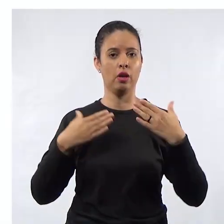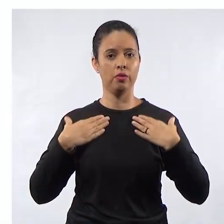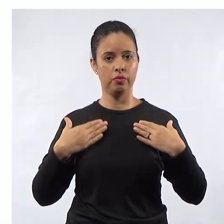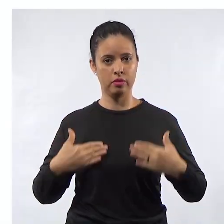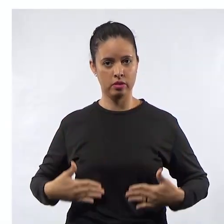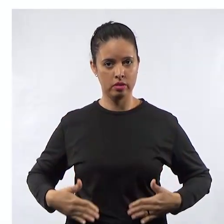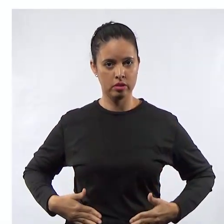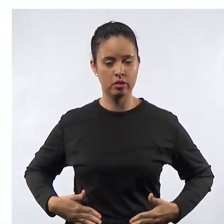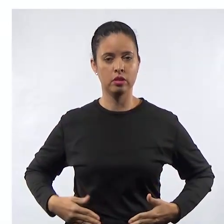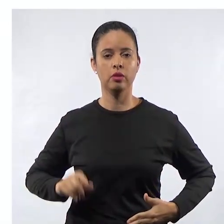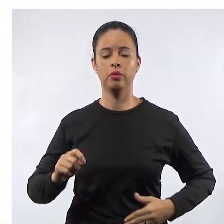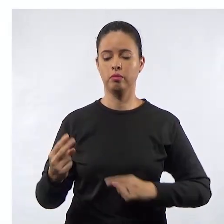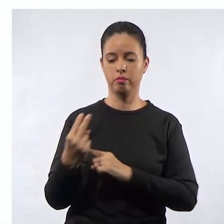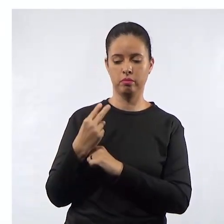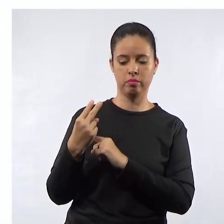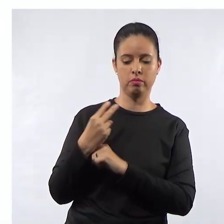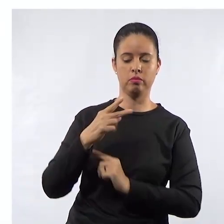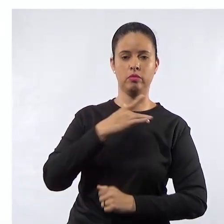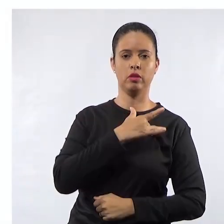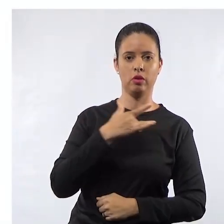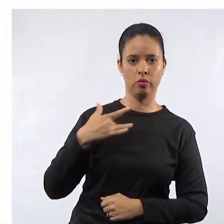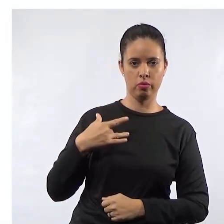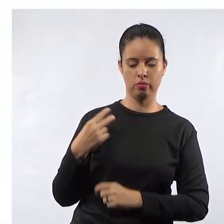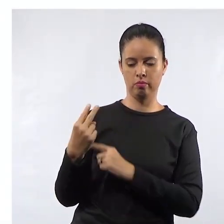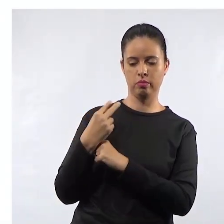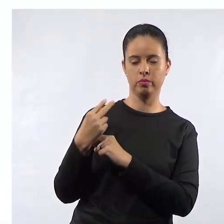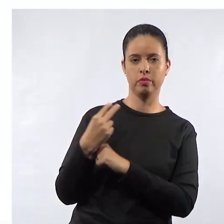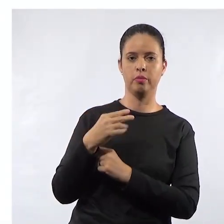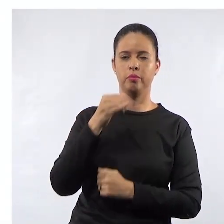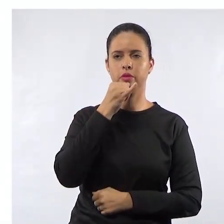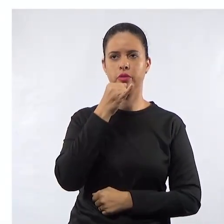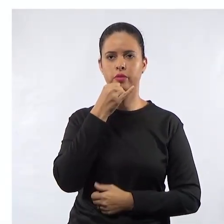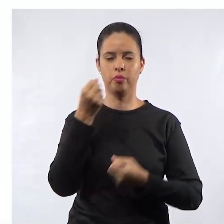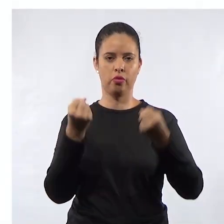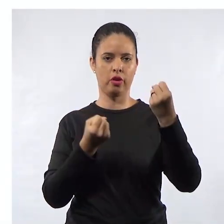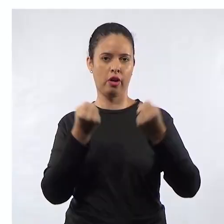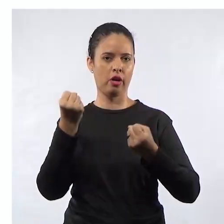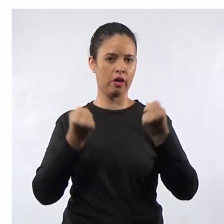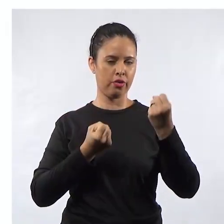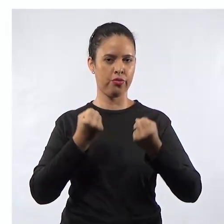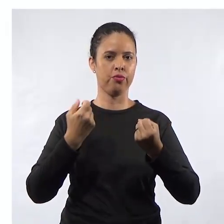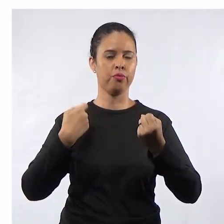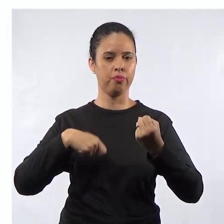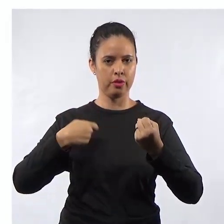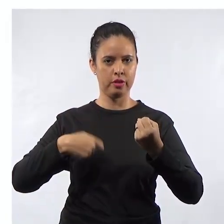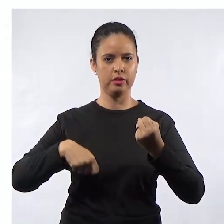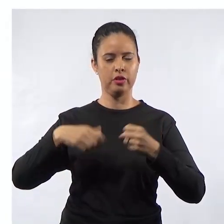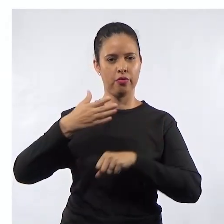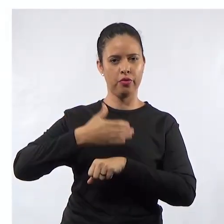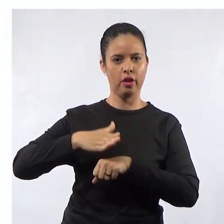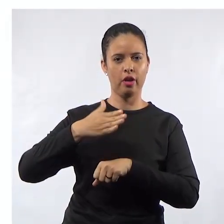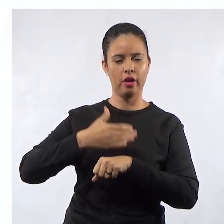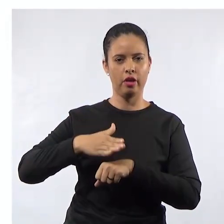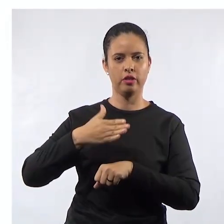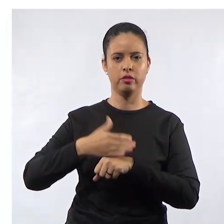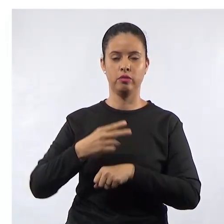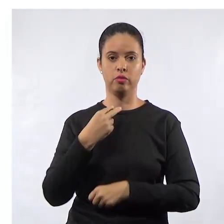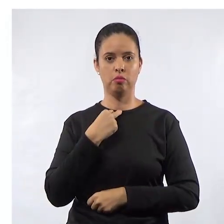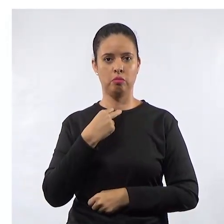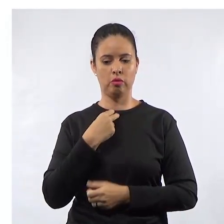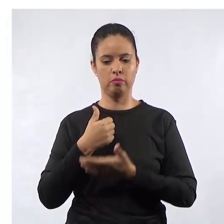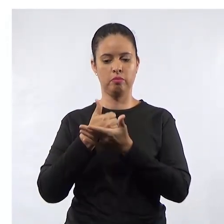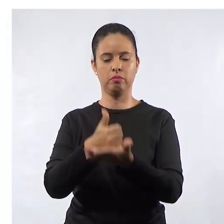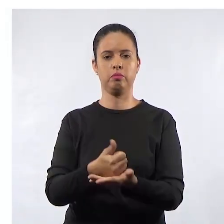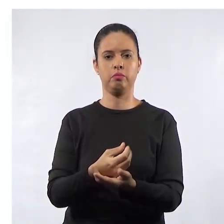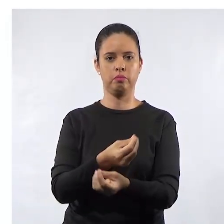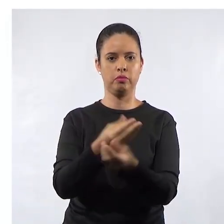a segurança física, por exemplo, a segurança e saúde física, um carro aí que tem que passar